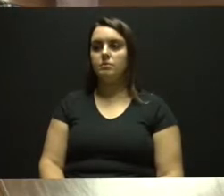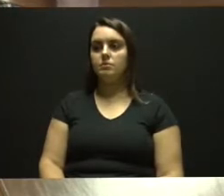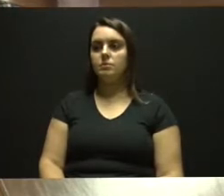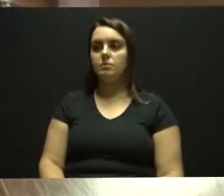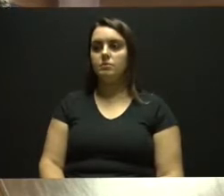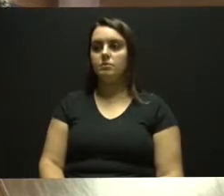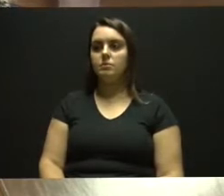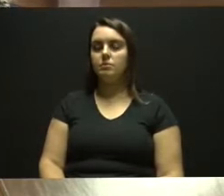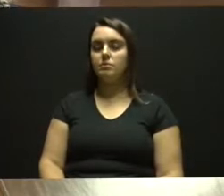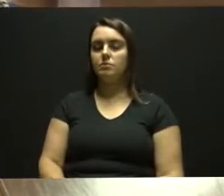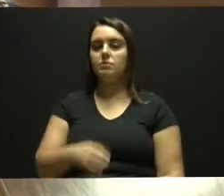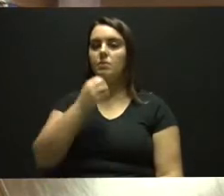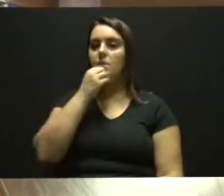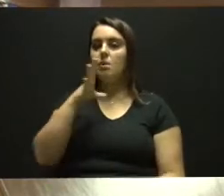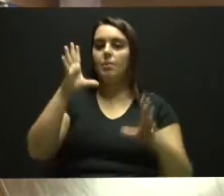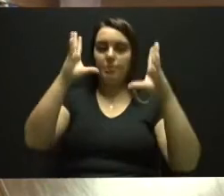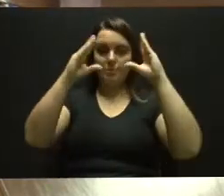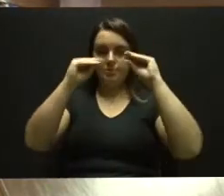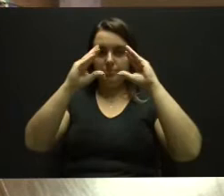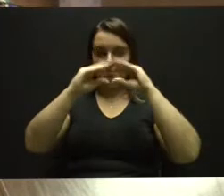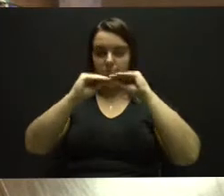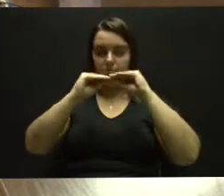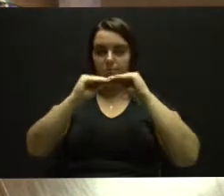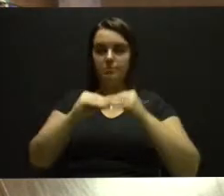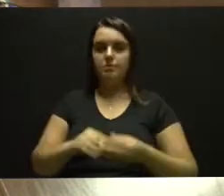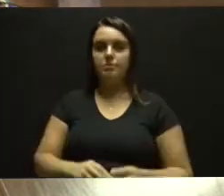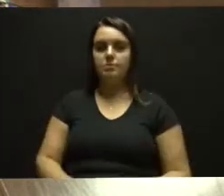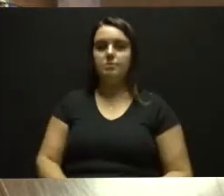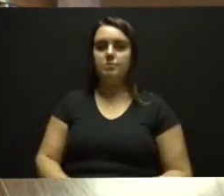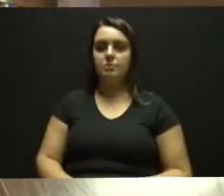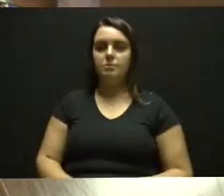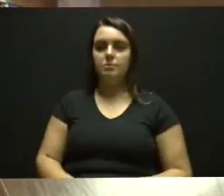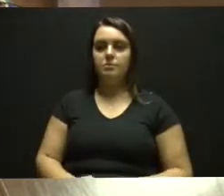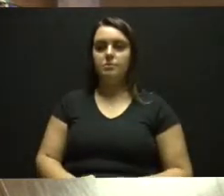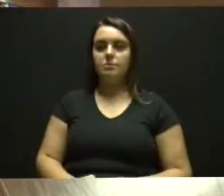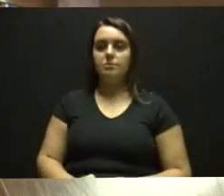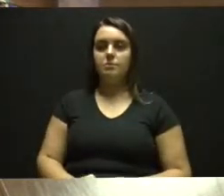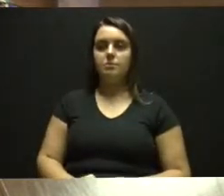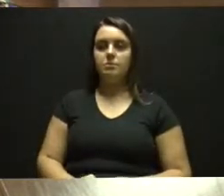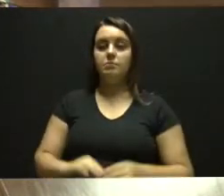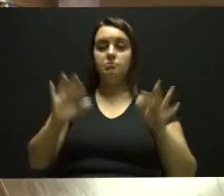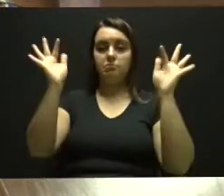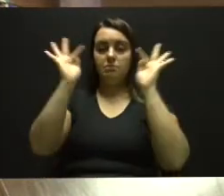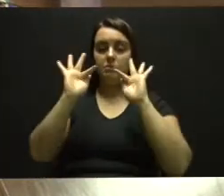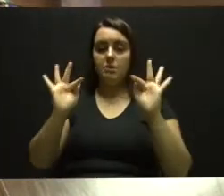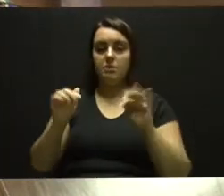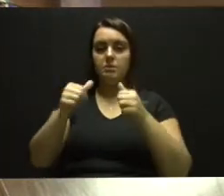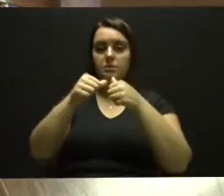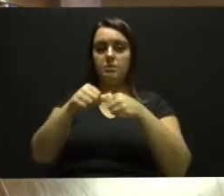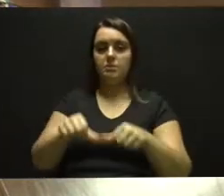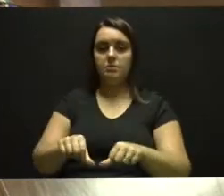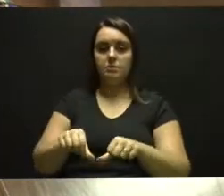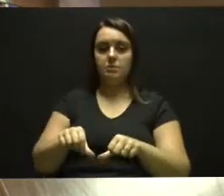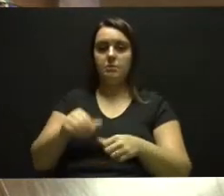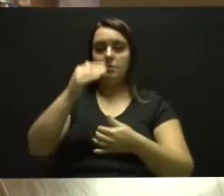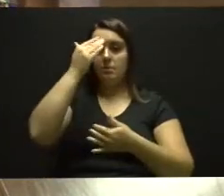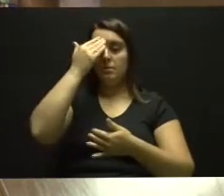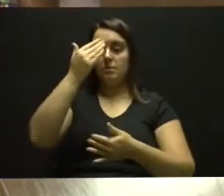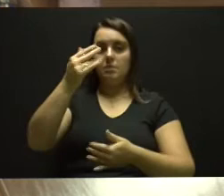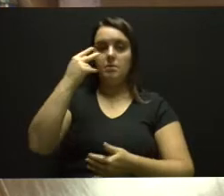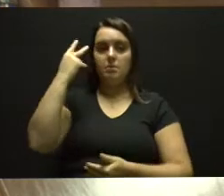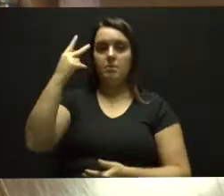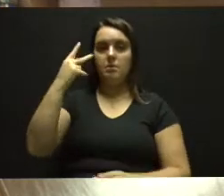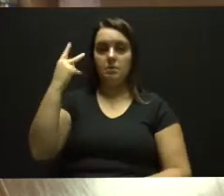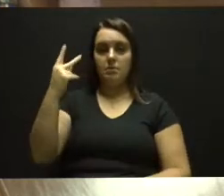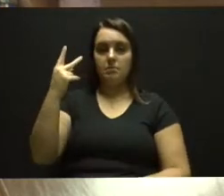boa noite a todos é feliz demais por estar aqui obrigado a virar do marcinho